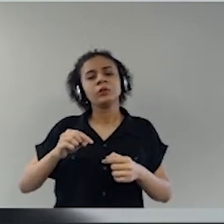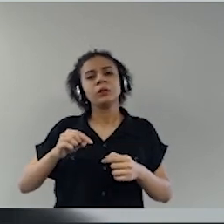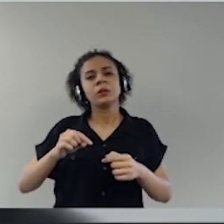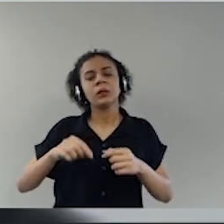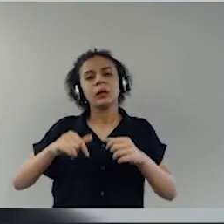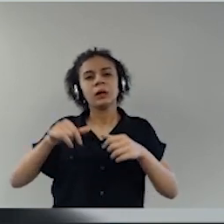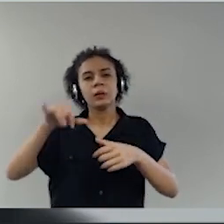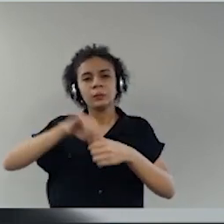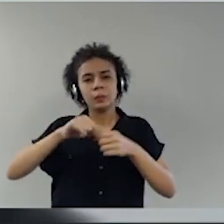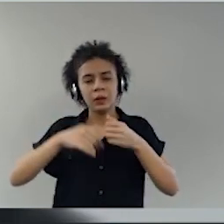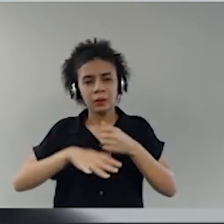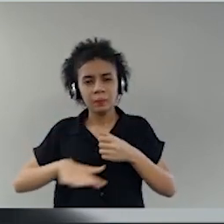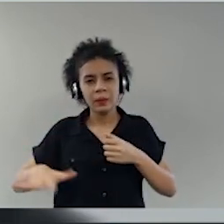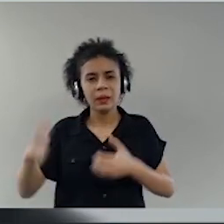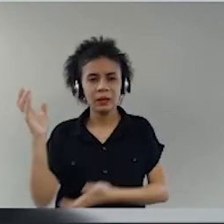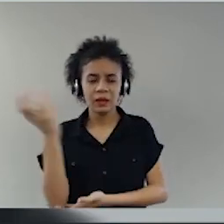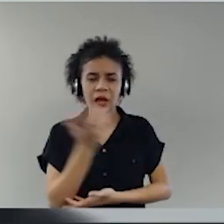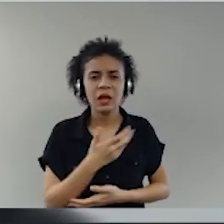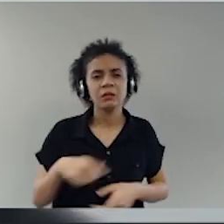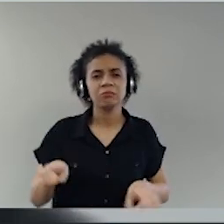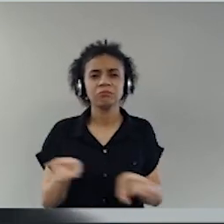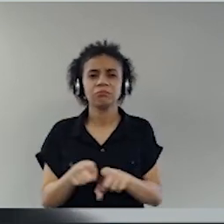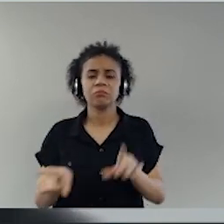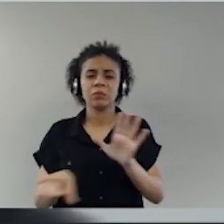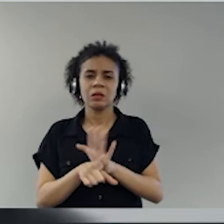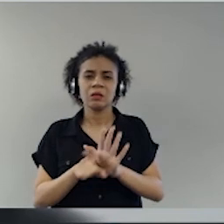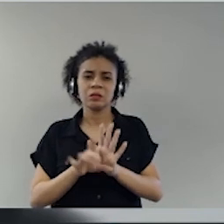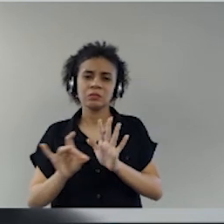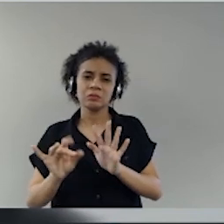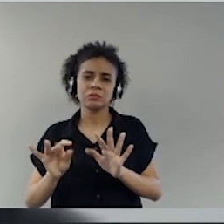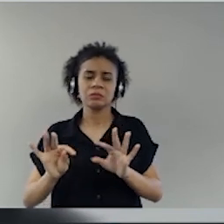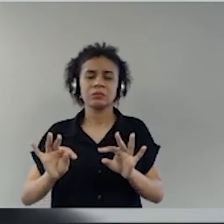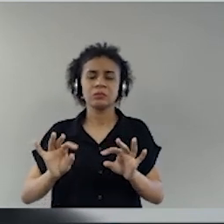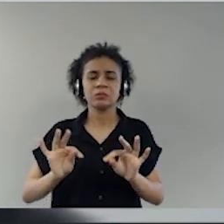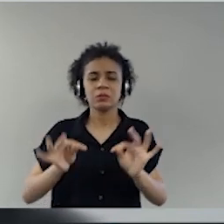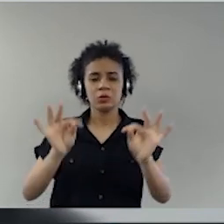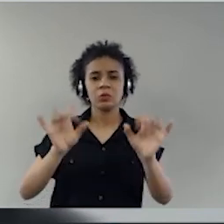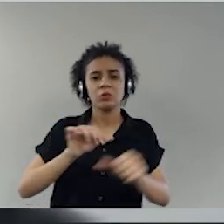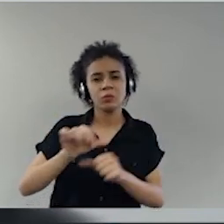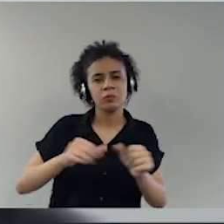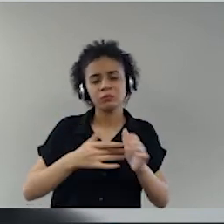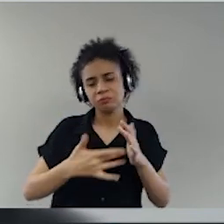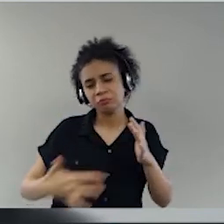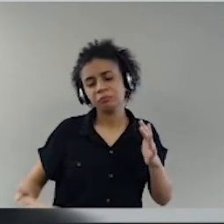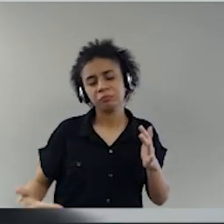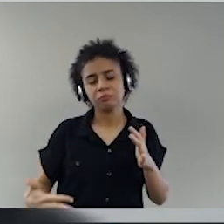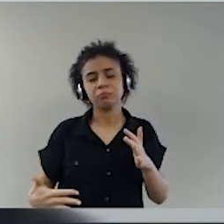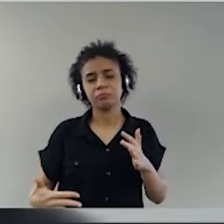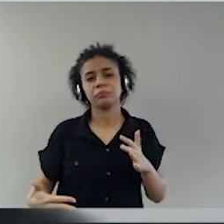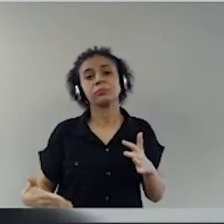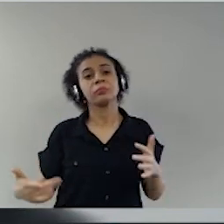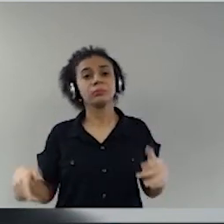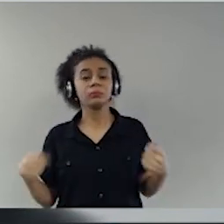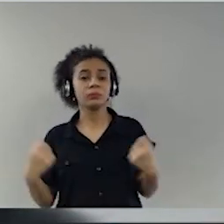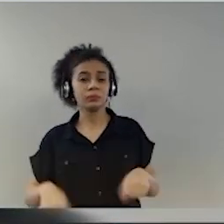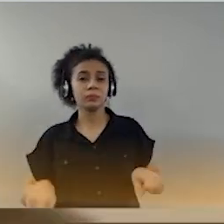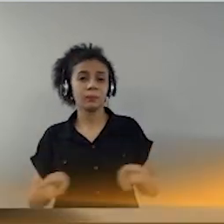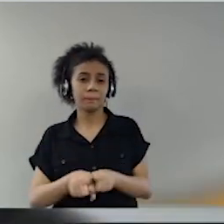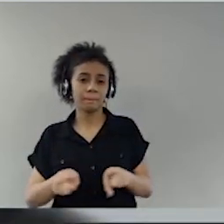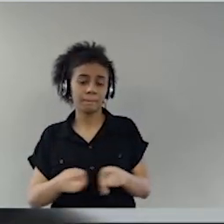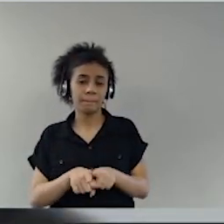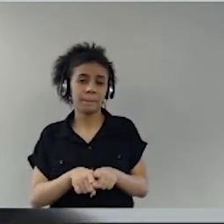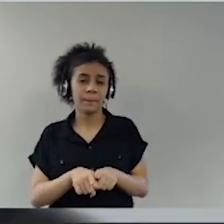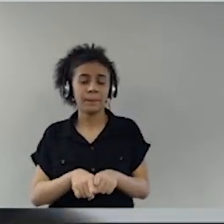própria lei do SUS, outras leis, a Lei Nacional de Ciência, Tecnologia e Inovação, e assim por diante. A necessidade de